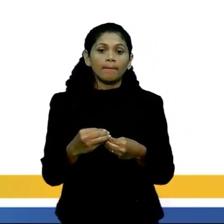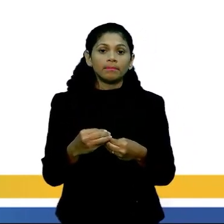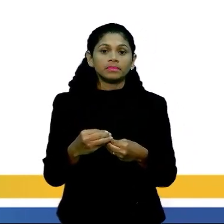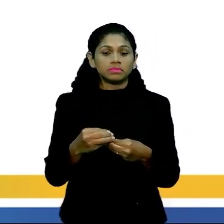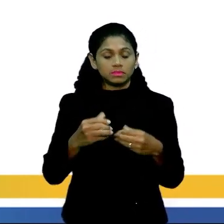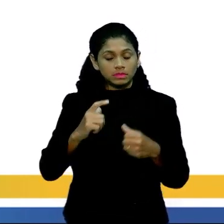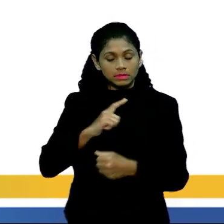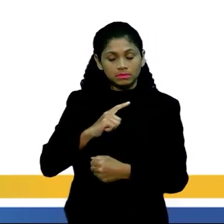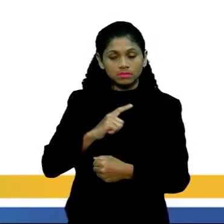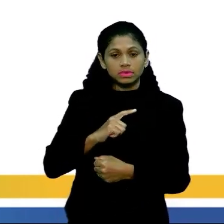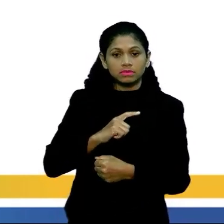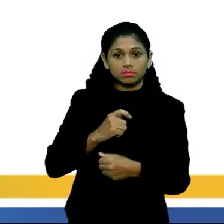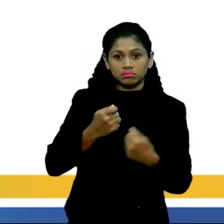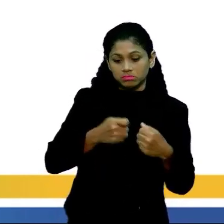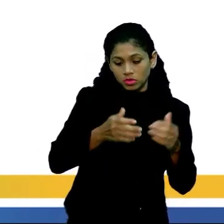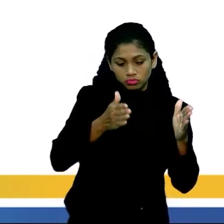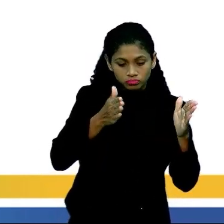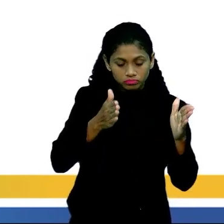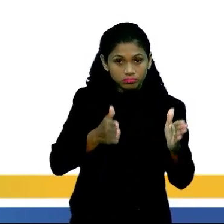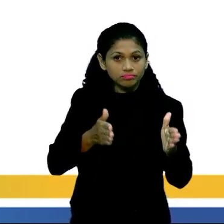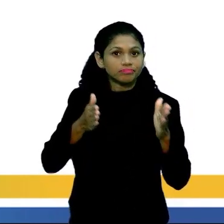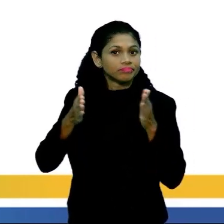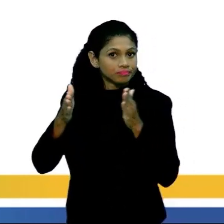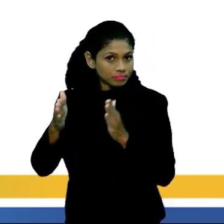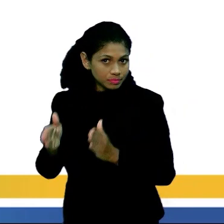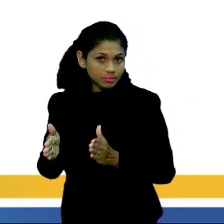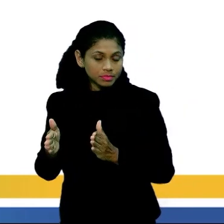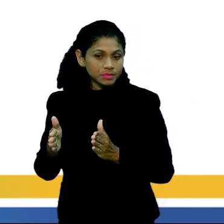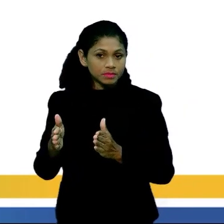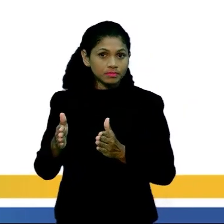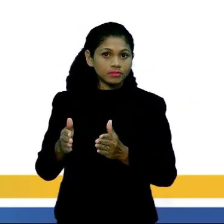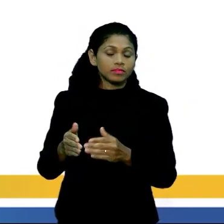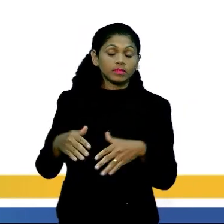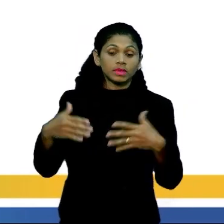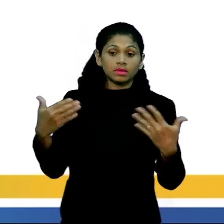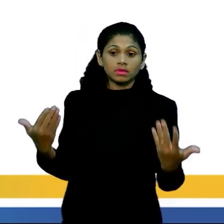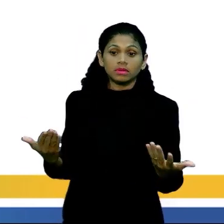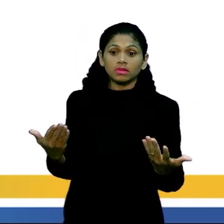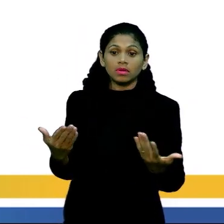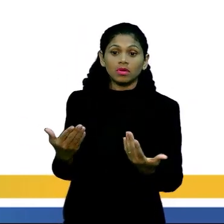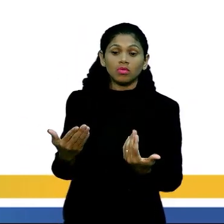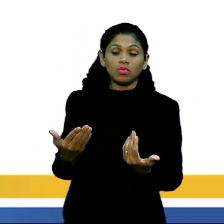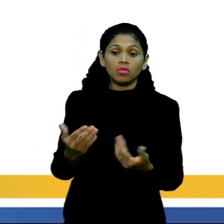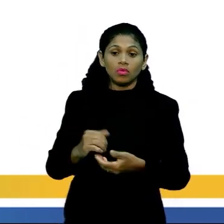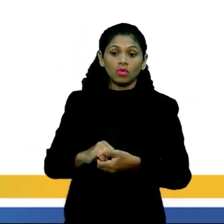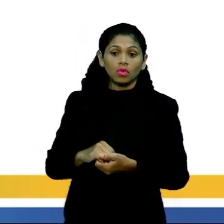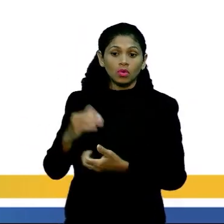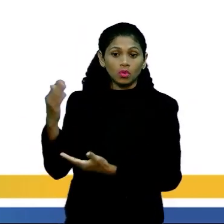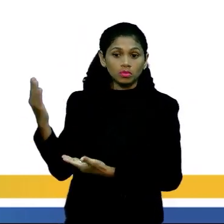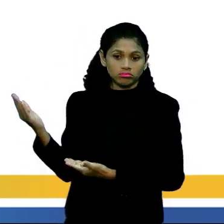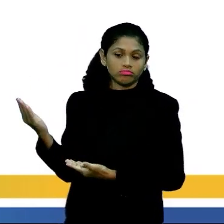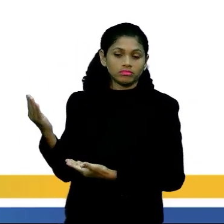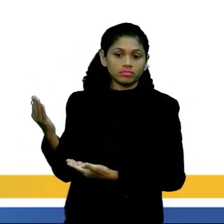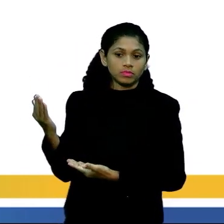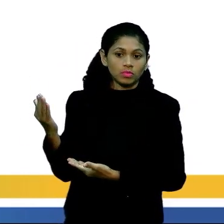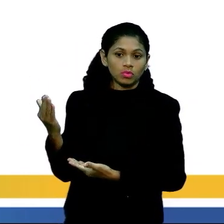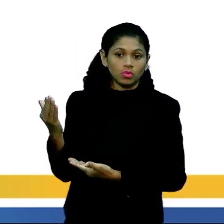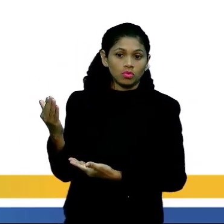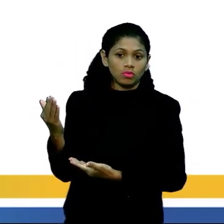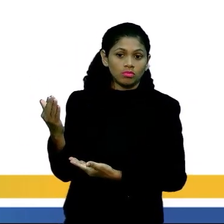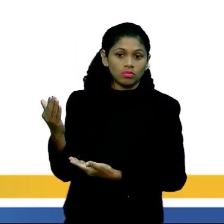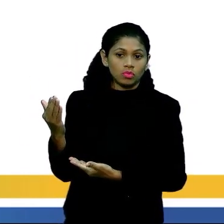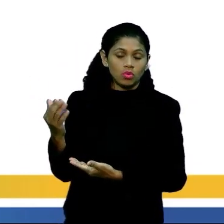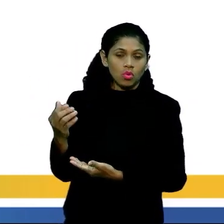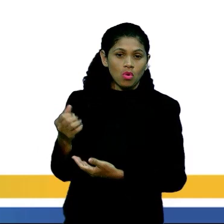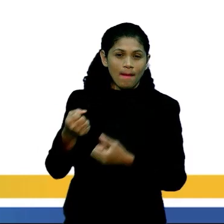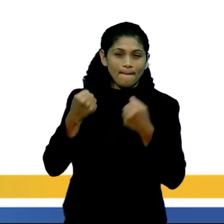fases para eles poderem decantar. No caso do funil do bromo, é muito simples. A fase mais densa se deposita